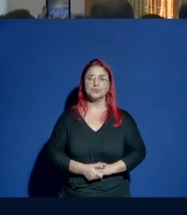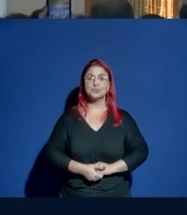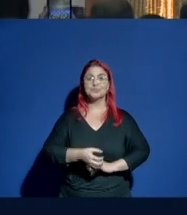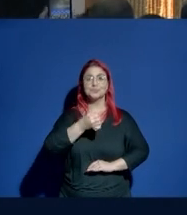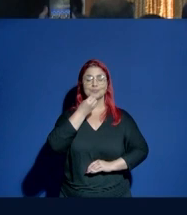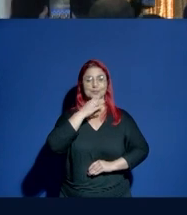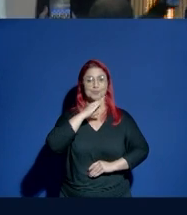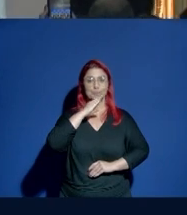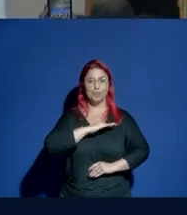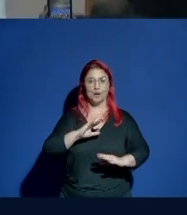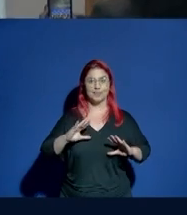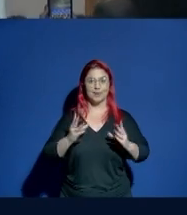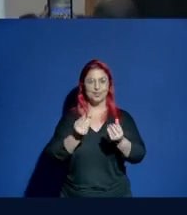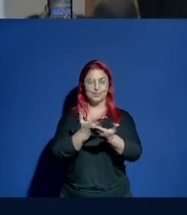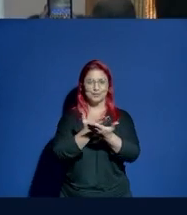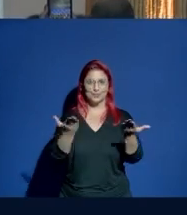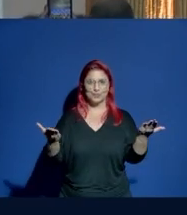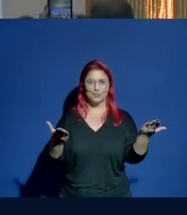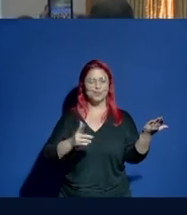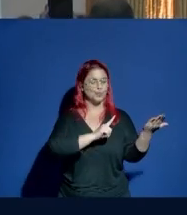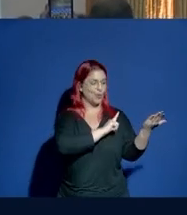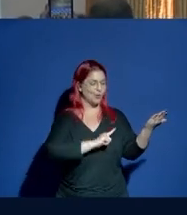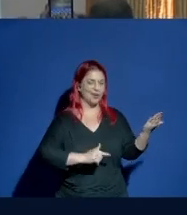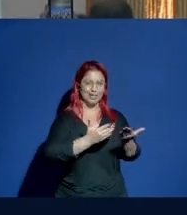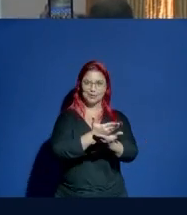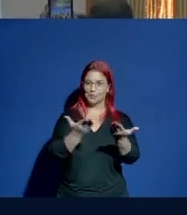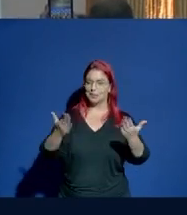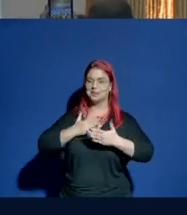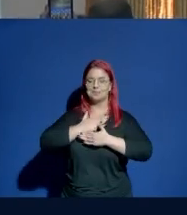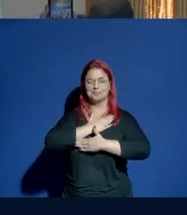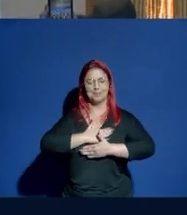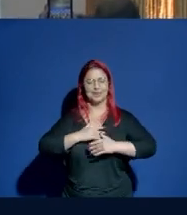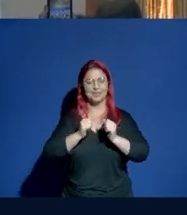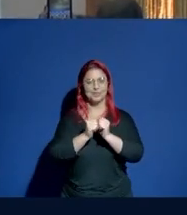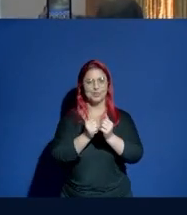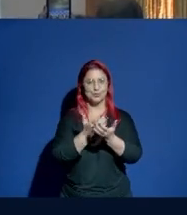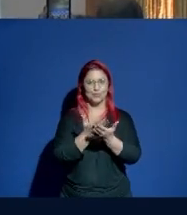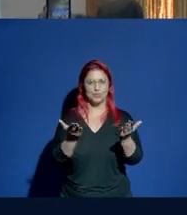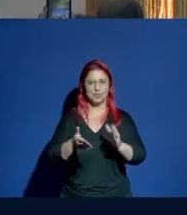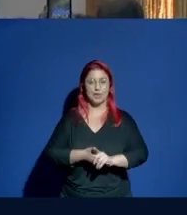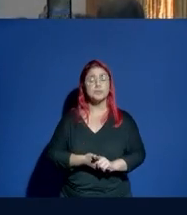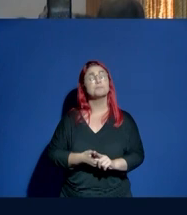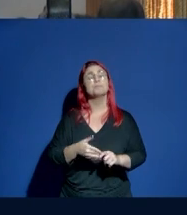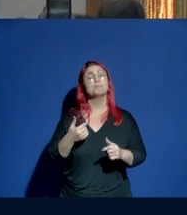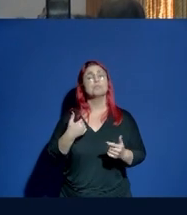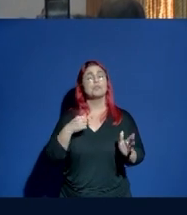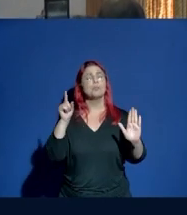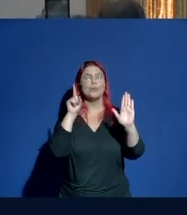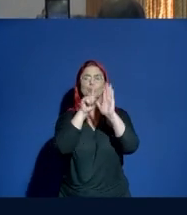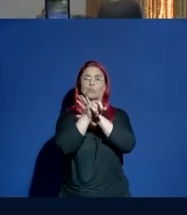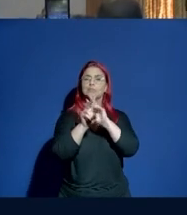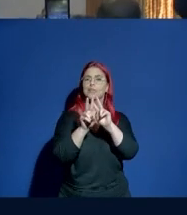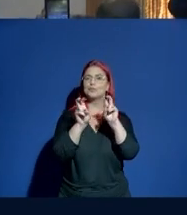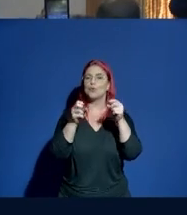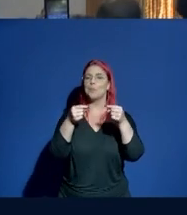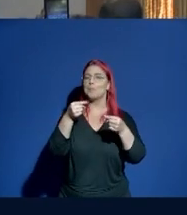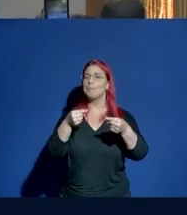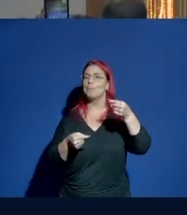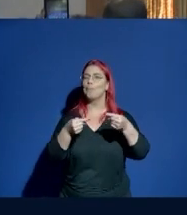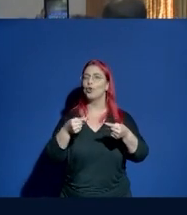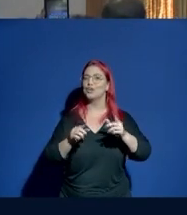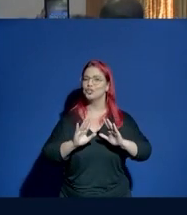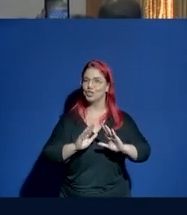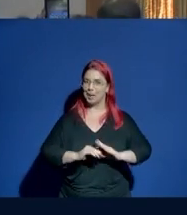Boa tarde a todos boa tarde governadores prazer em estar aqui com vocês vou começar pela política é